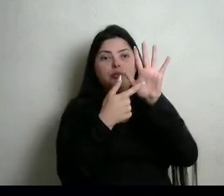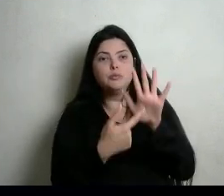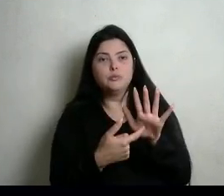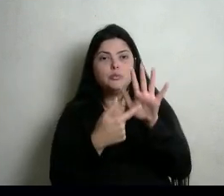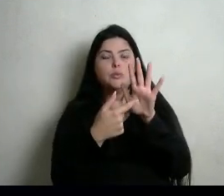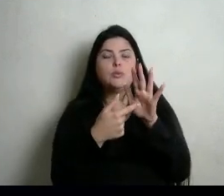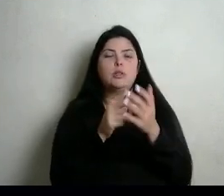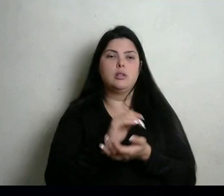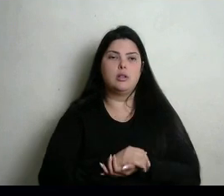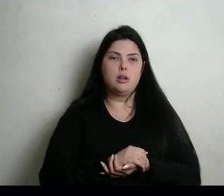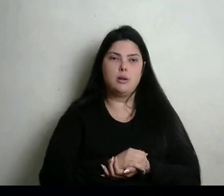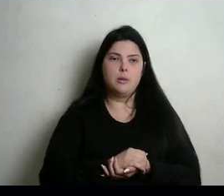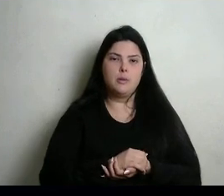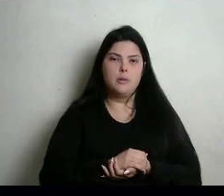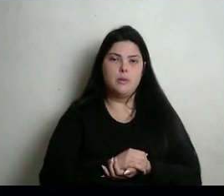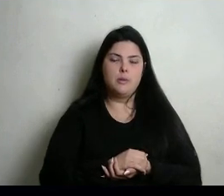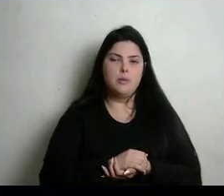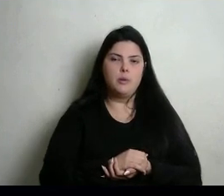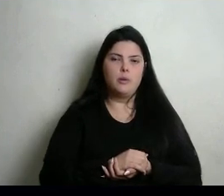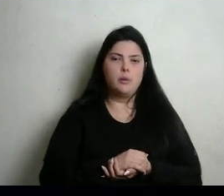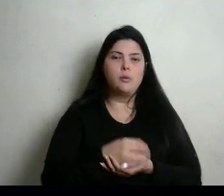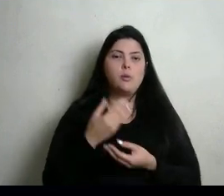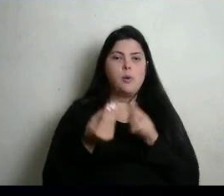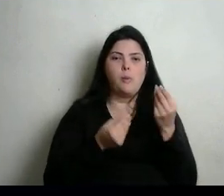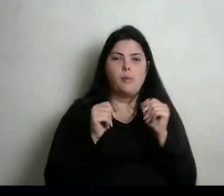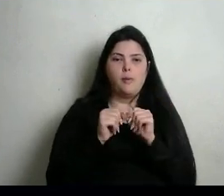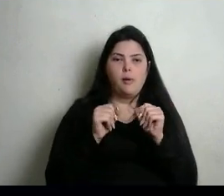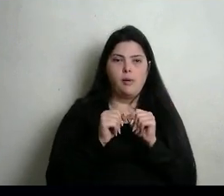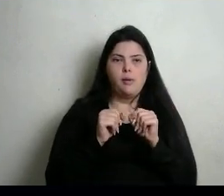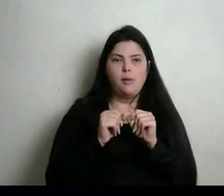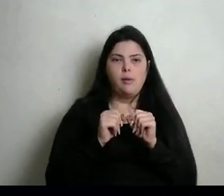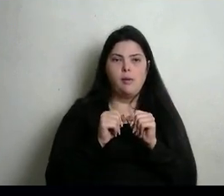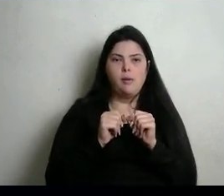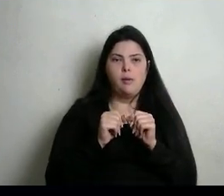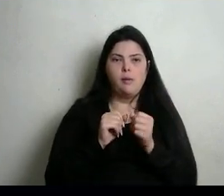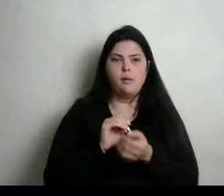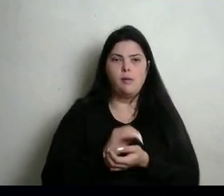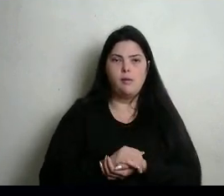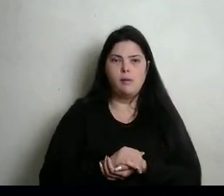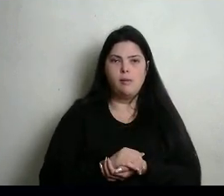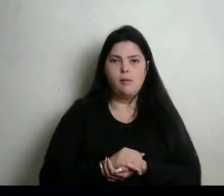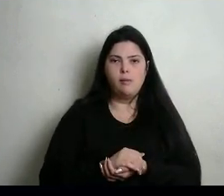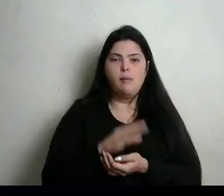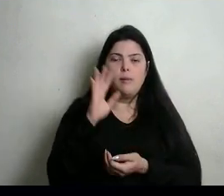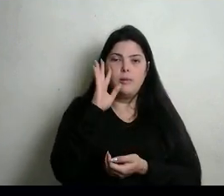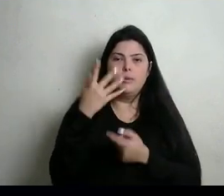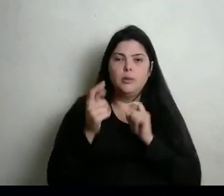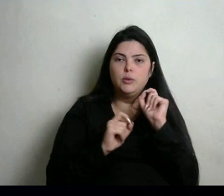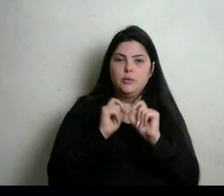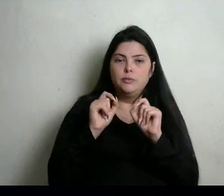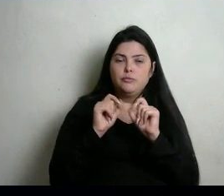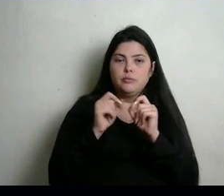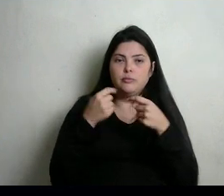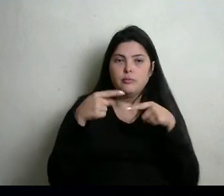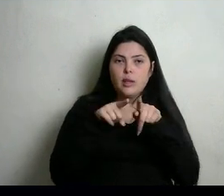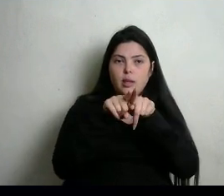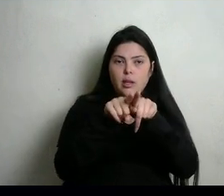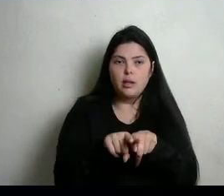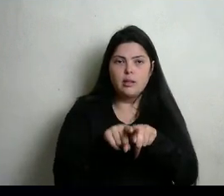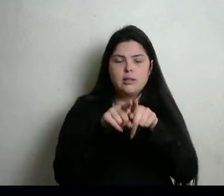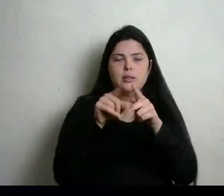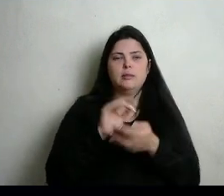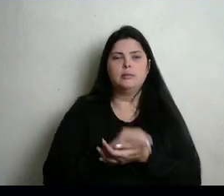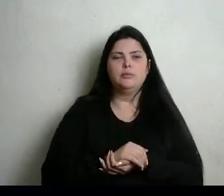pouco como que isso pode ser feito, eu resolvi fazer uma integração do